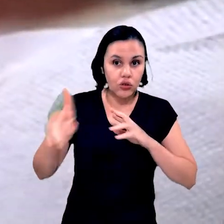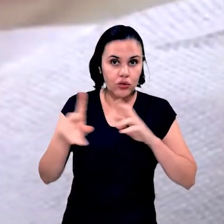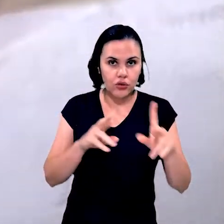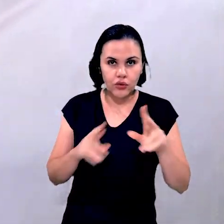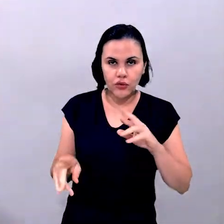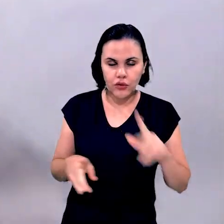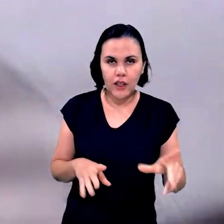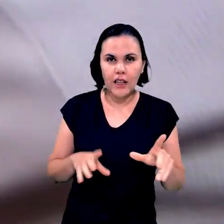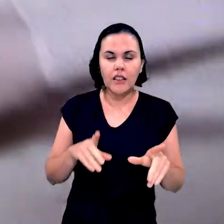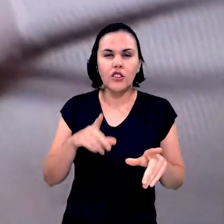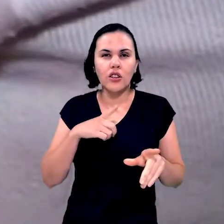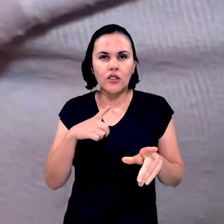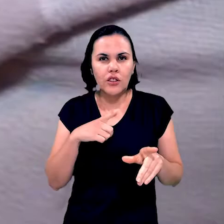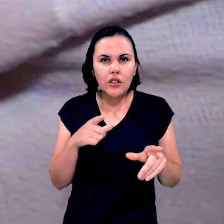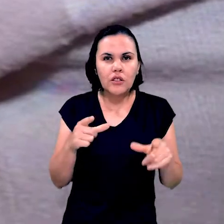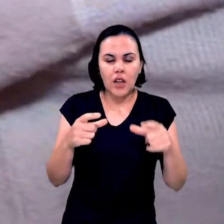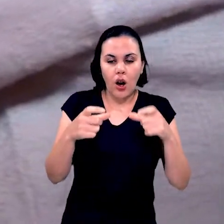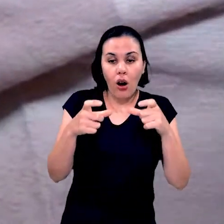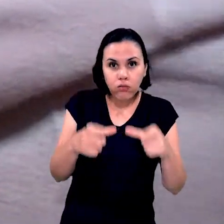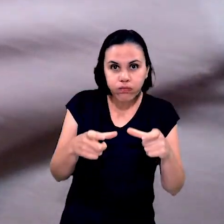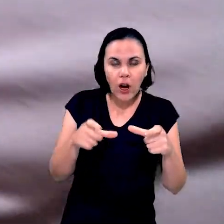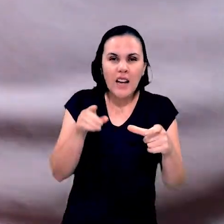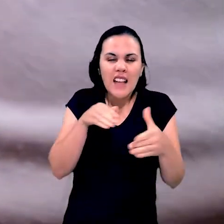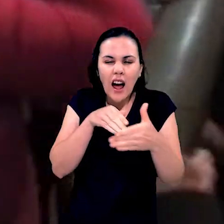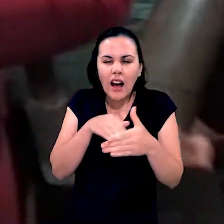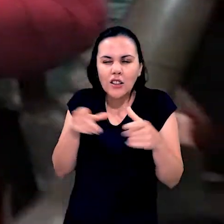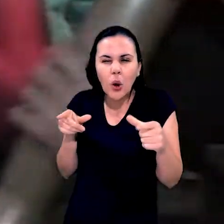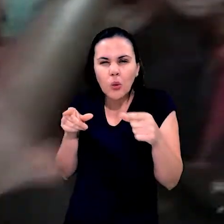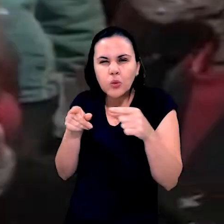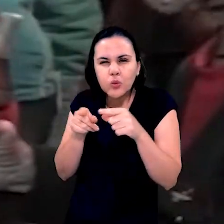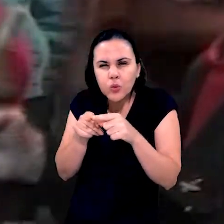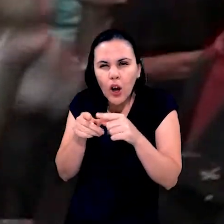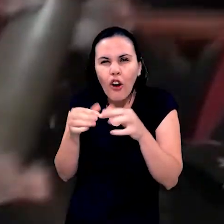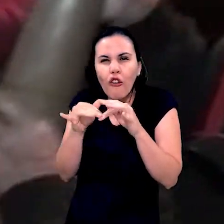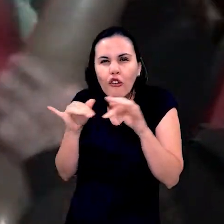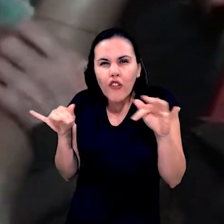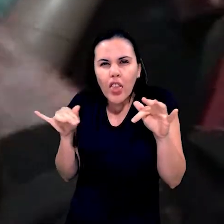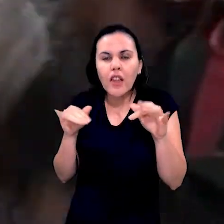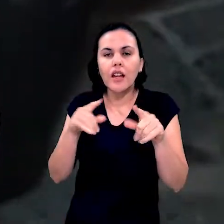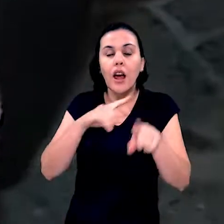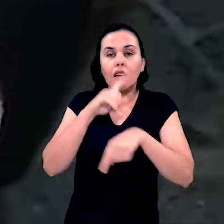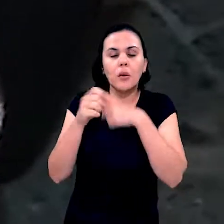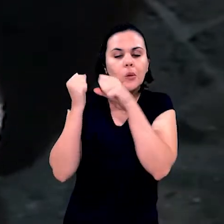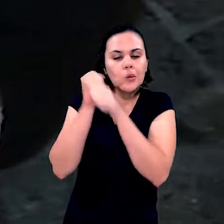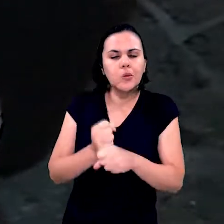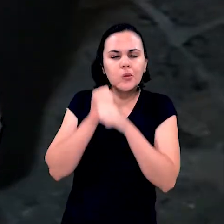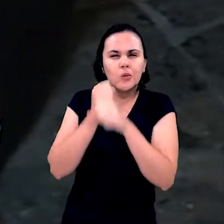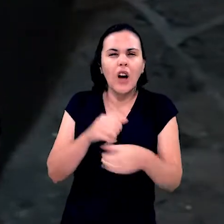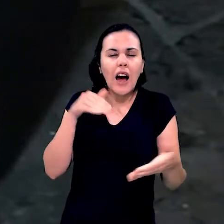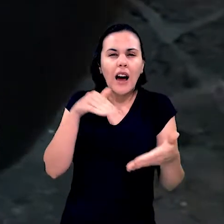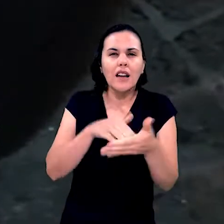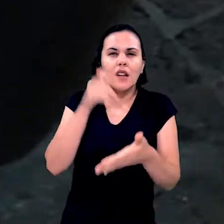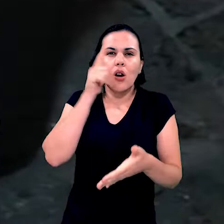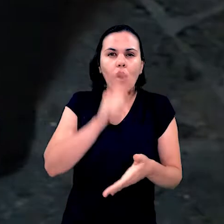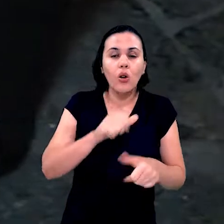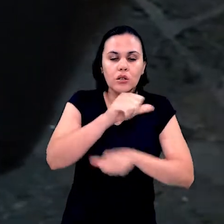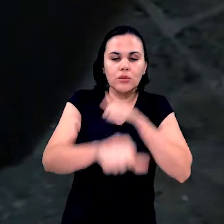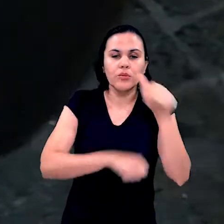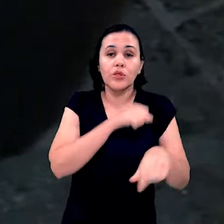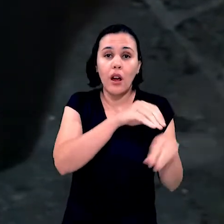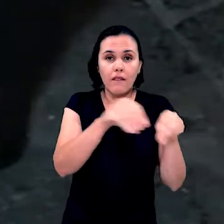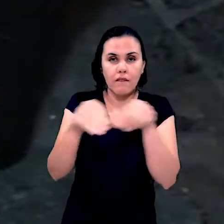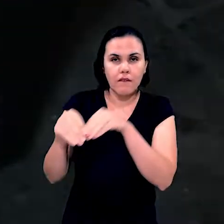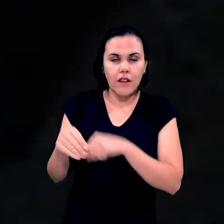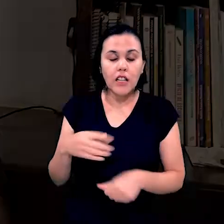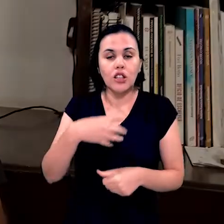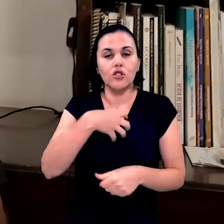peneiras diferentes, onde essas peneiras mais grossas, até chegar mais fininha, quando então soca-se e vai até atingir